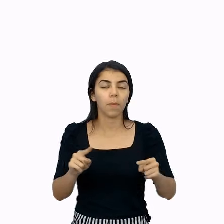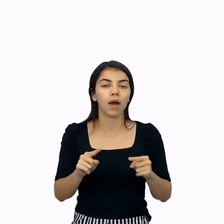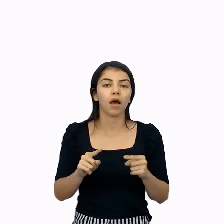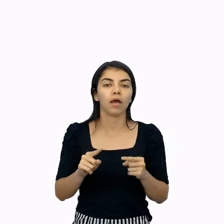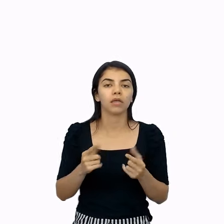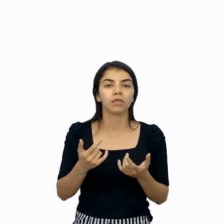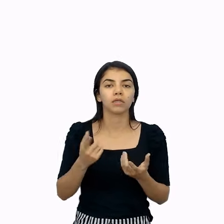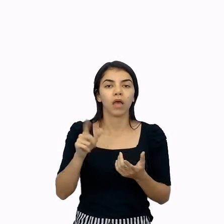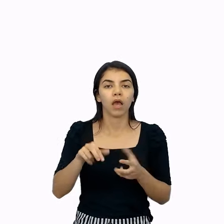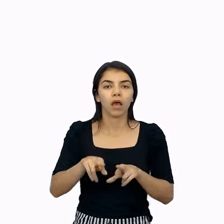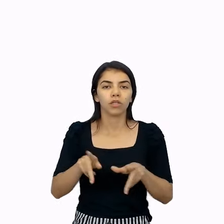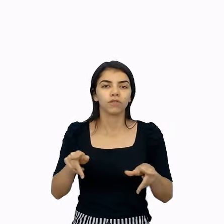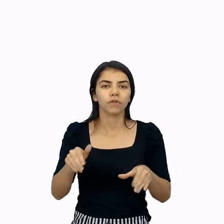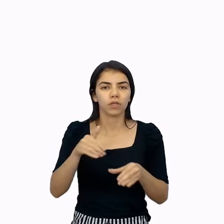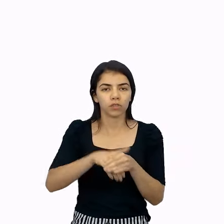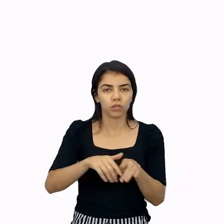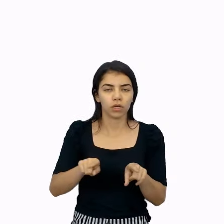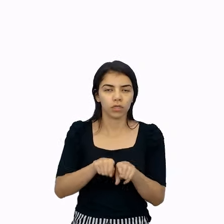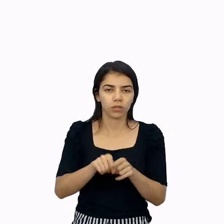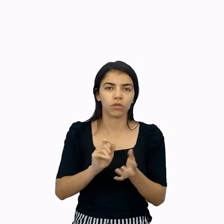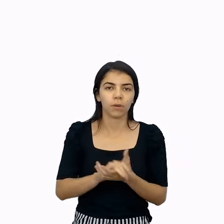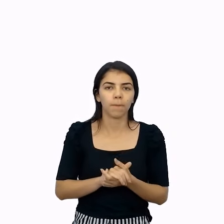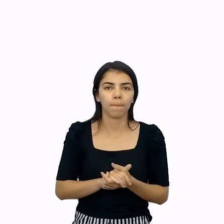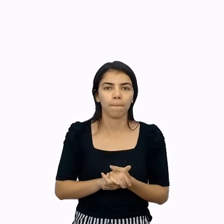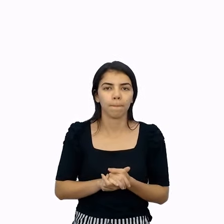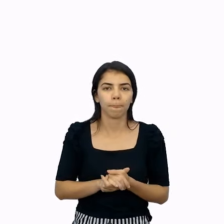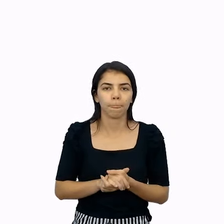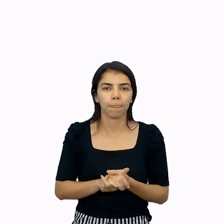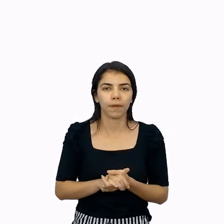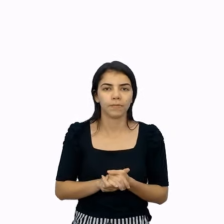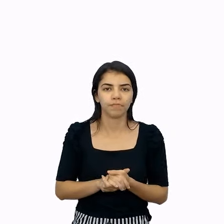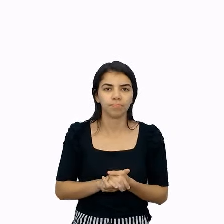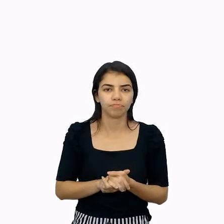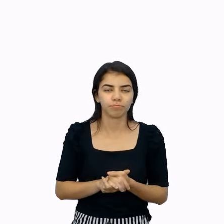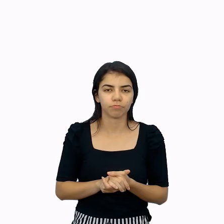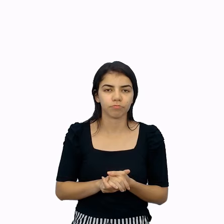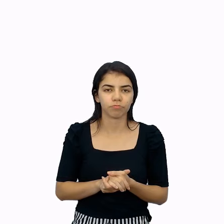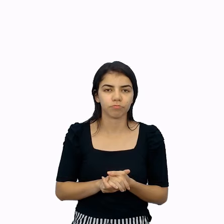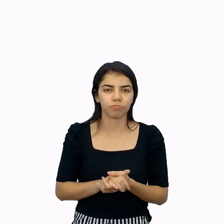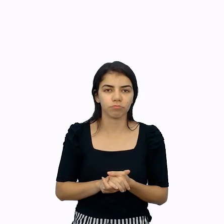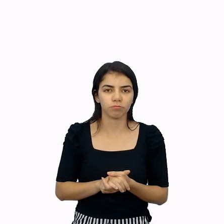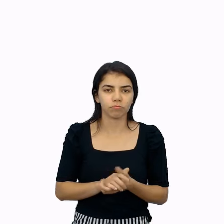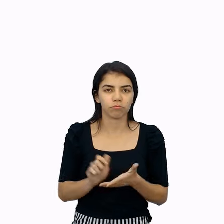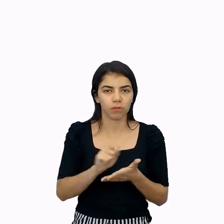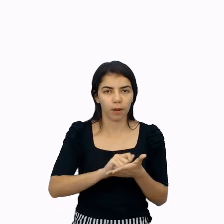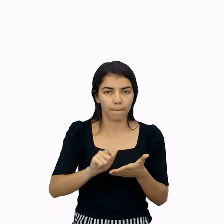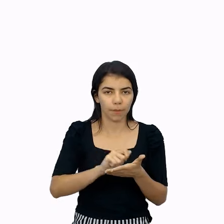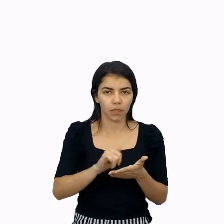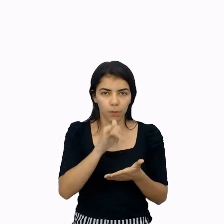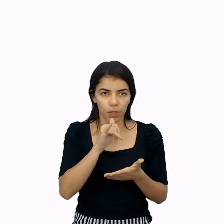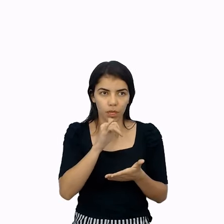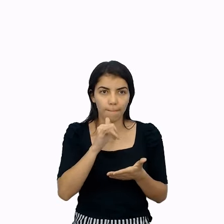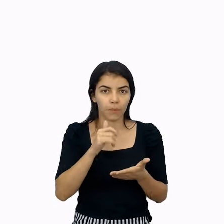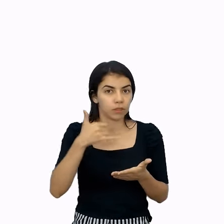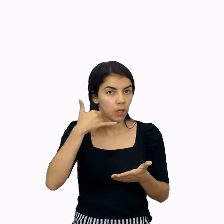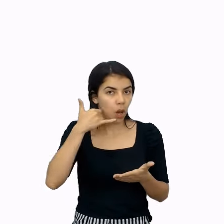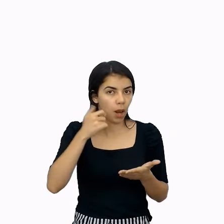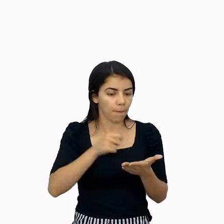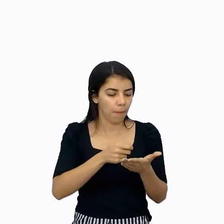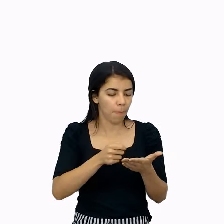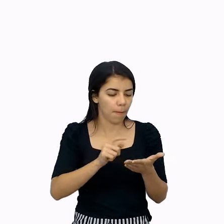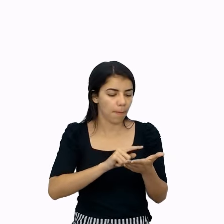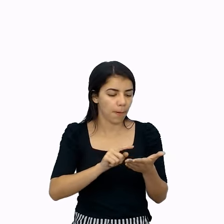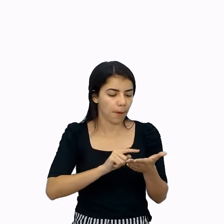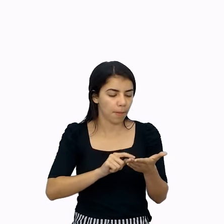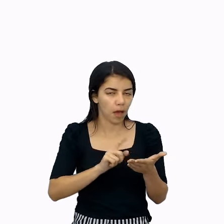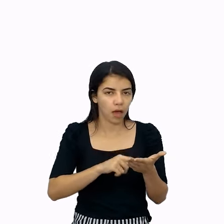as mensagens escritas nas mensagens rápidas de celular, né? Então, aquilo que